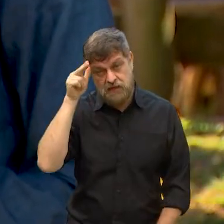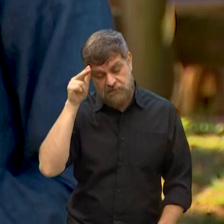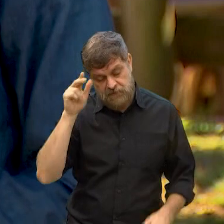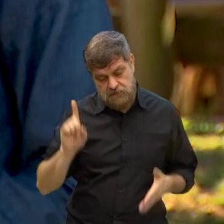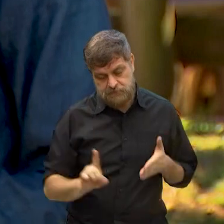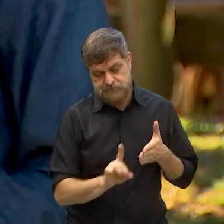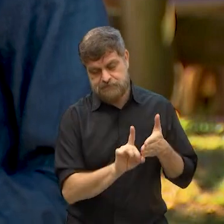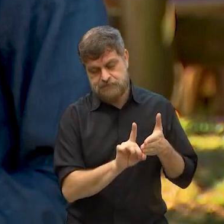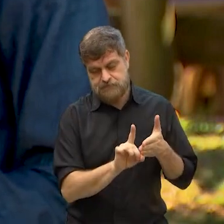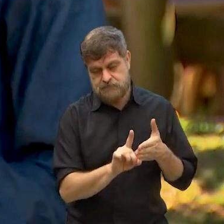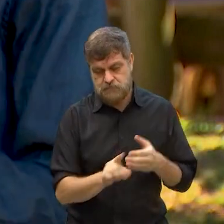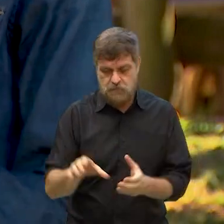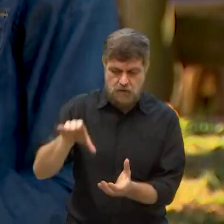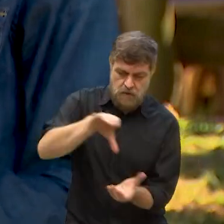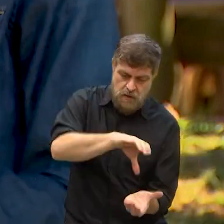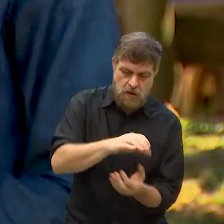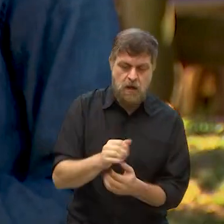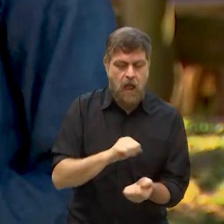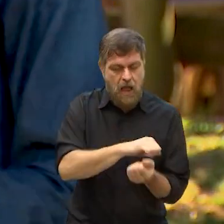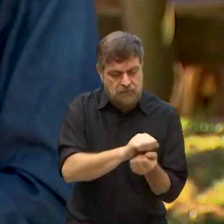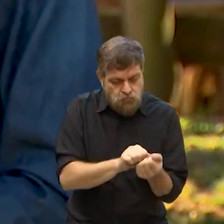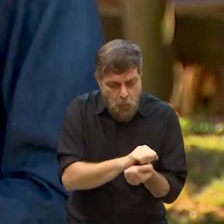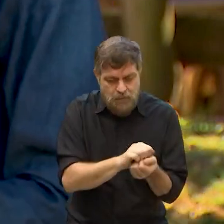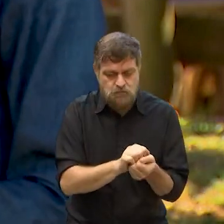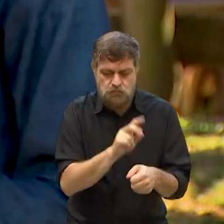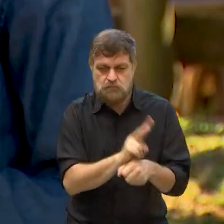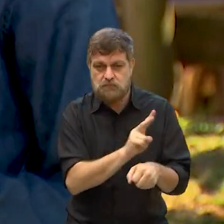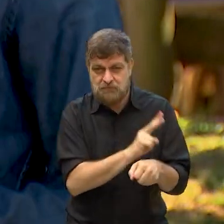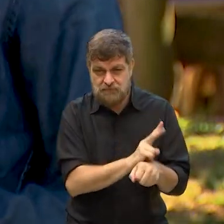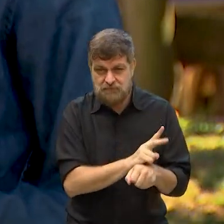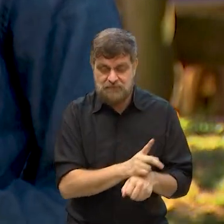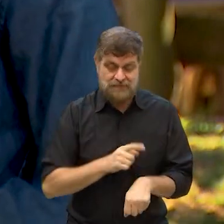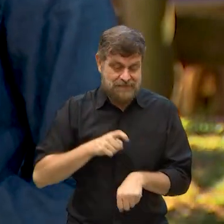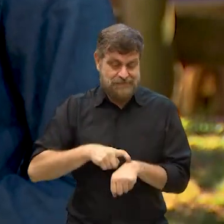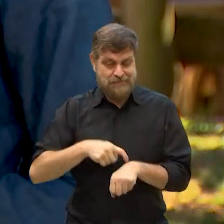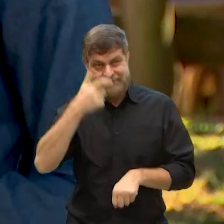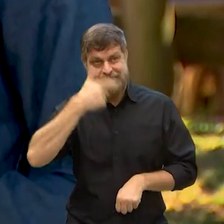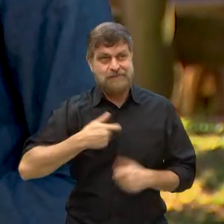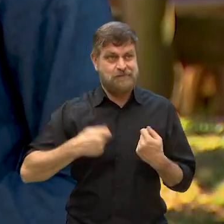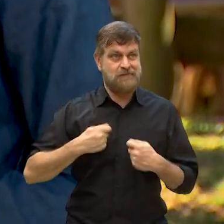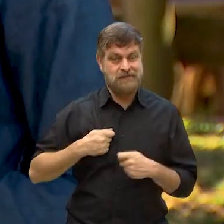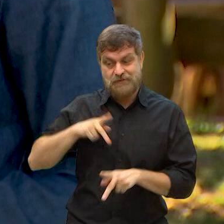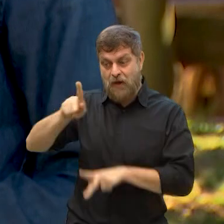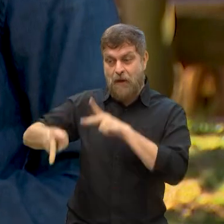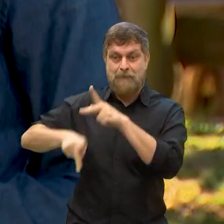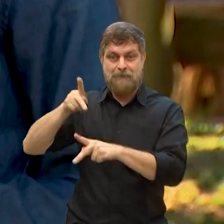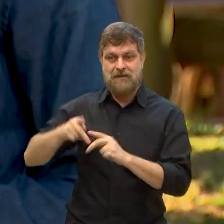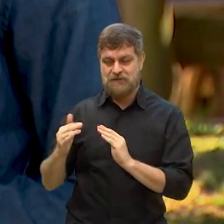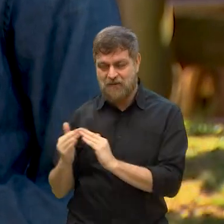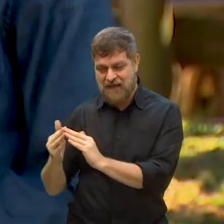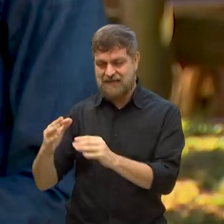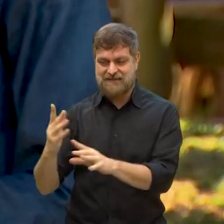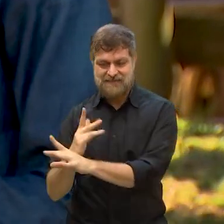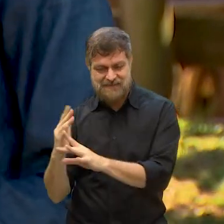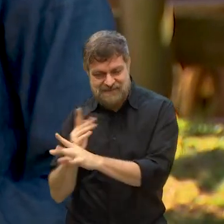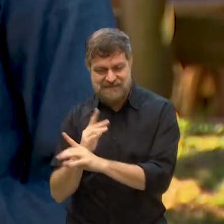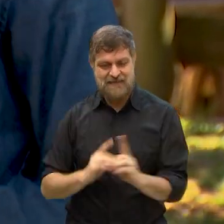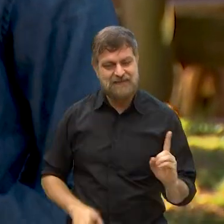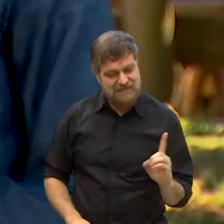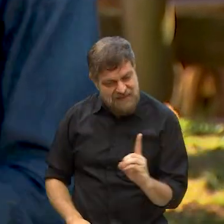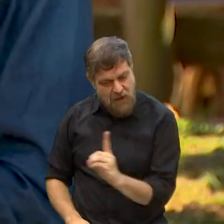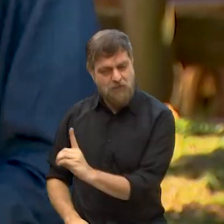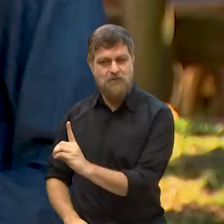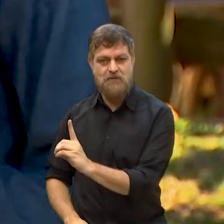necessitam que a gente esteja perto dele, dando alimentação, tudo certinho. Mas sim, tem momento que eu preciso da